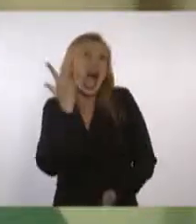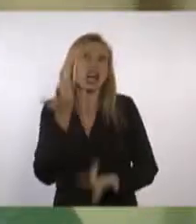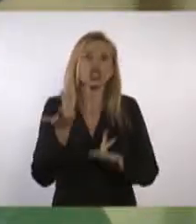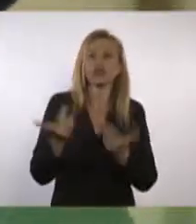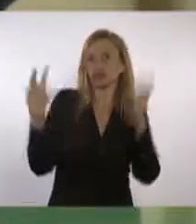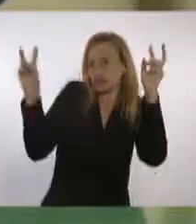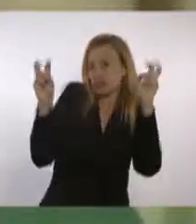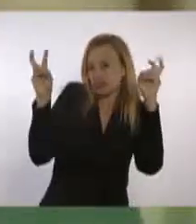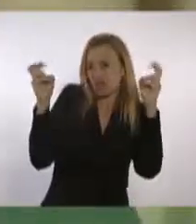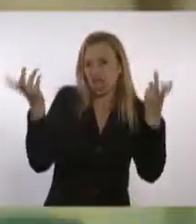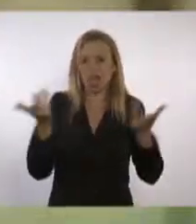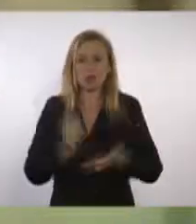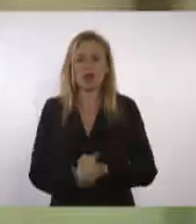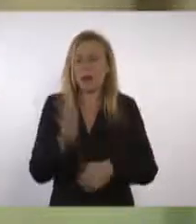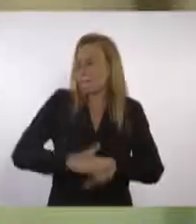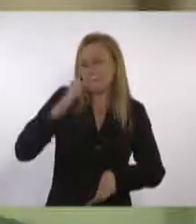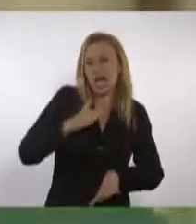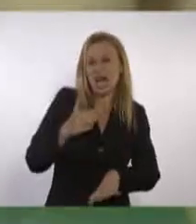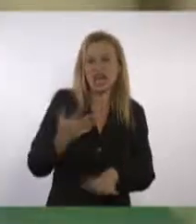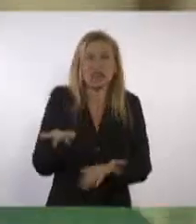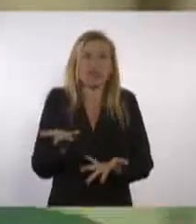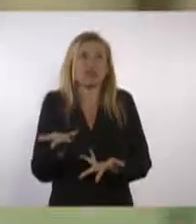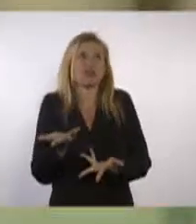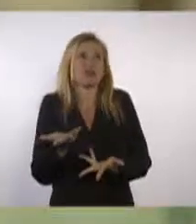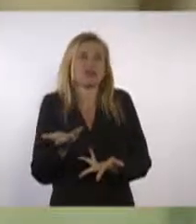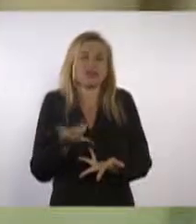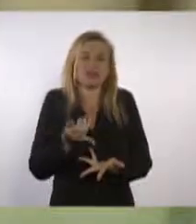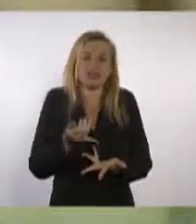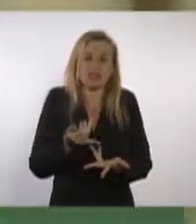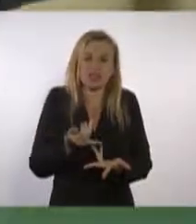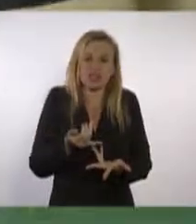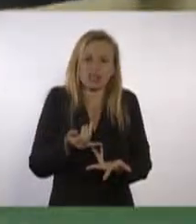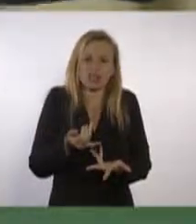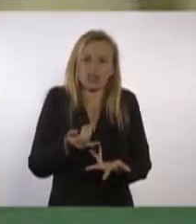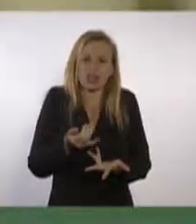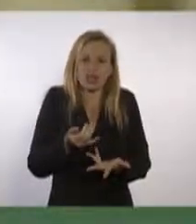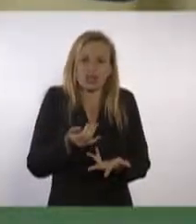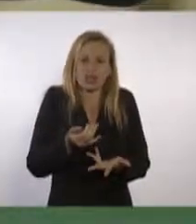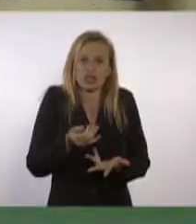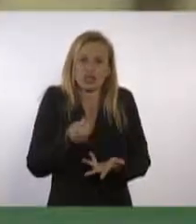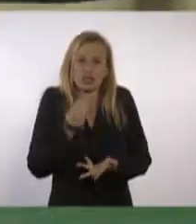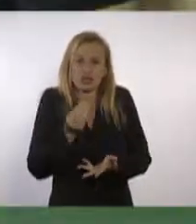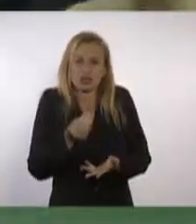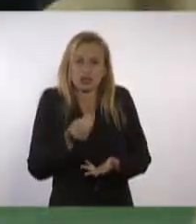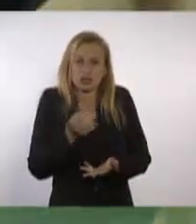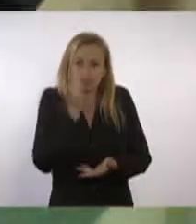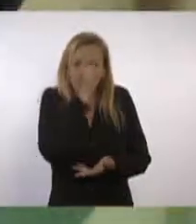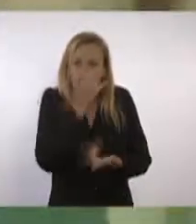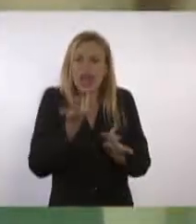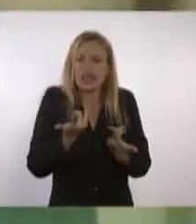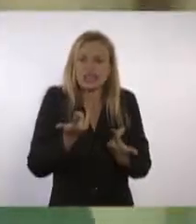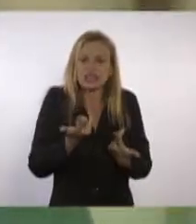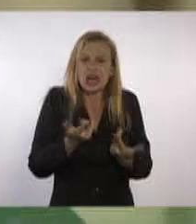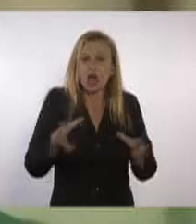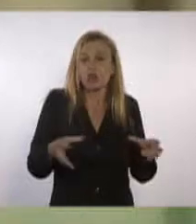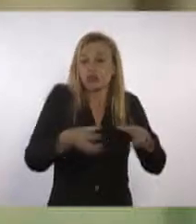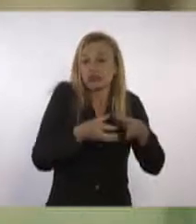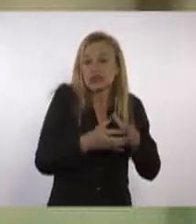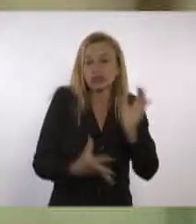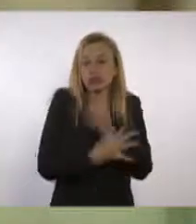tema é mais relevante lá na Comissão de Segurança